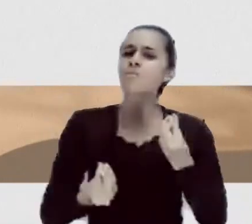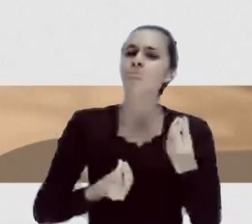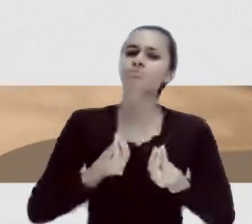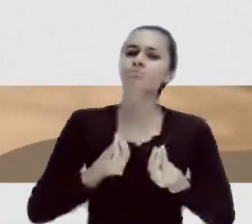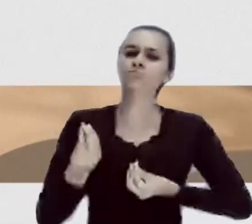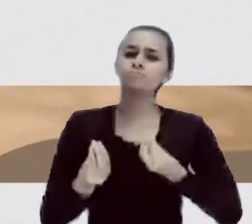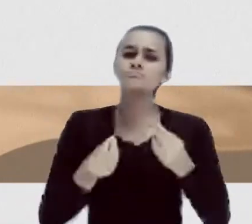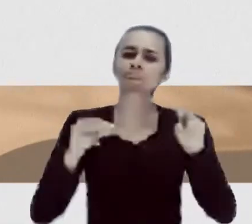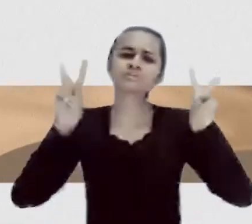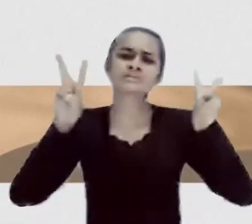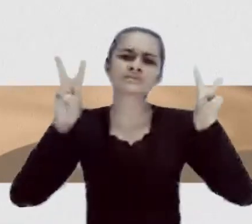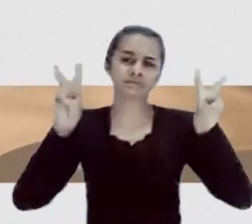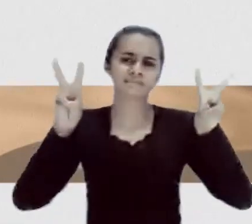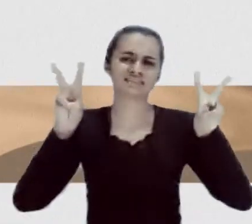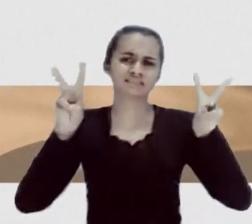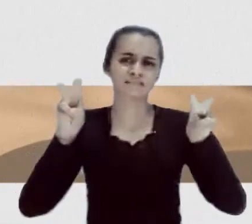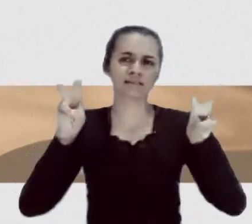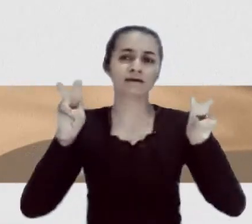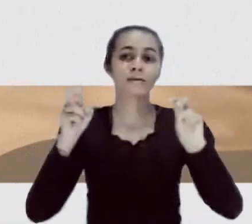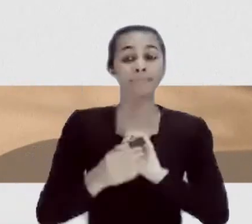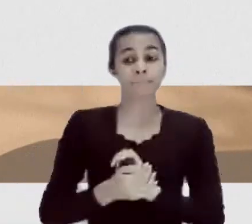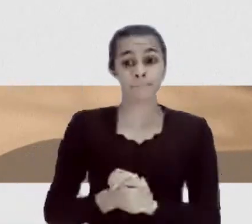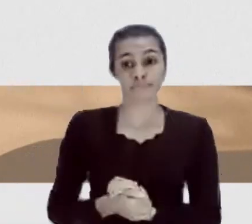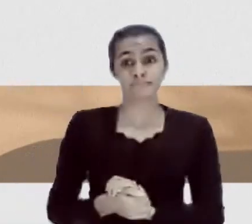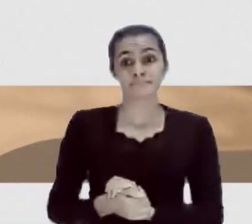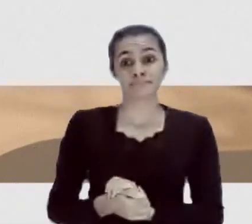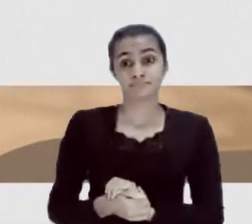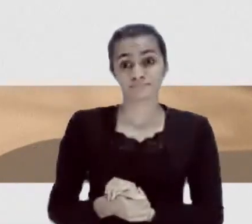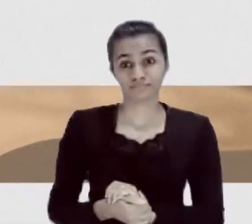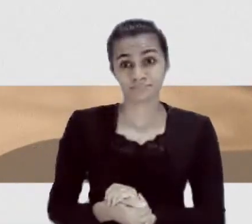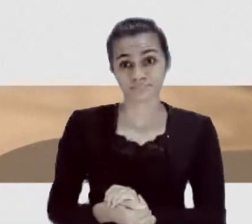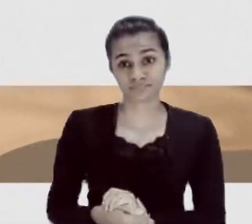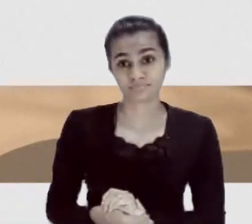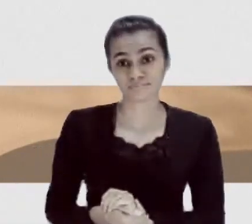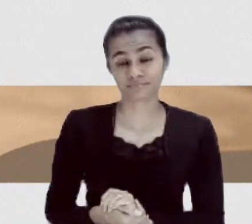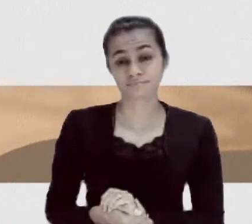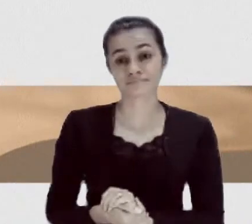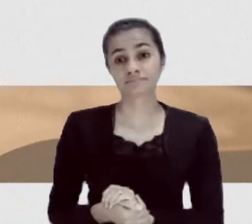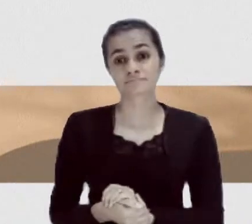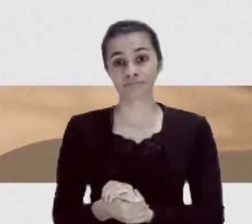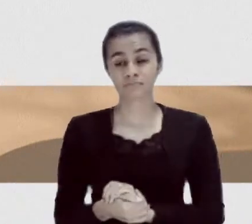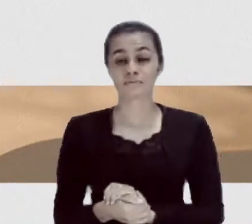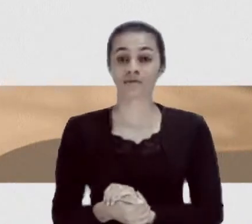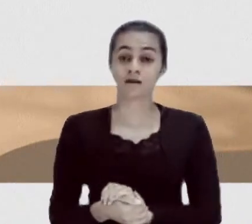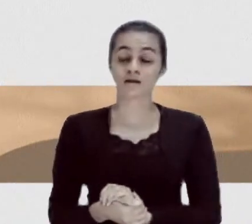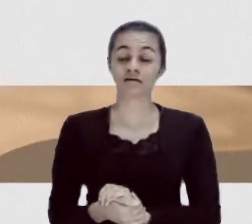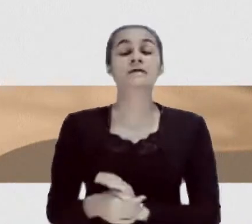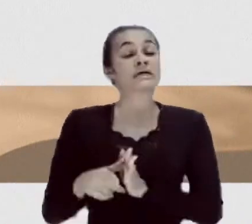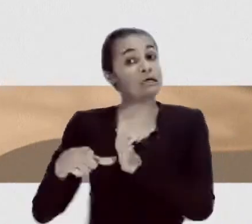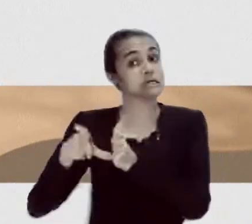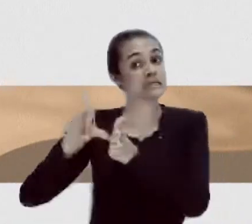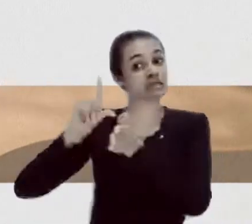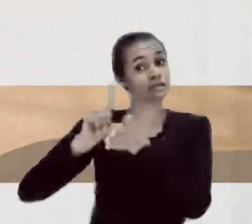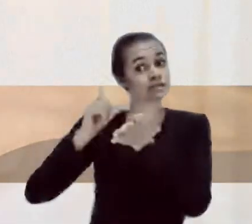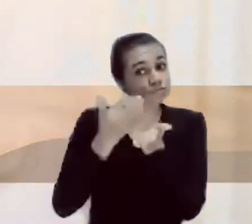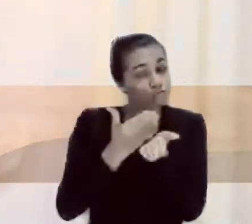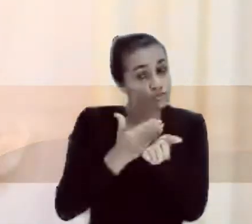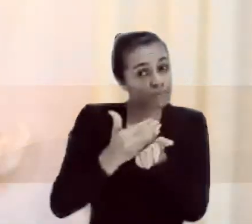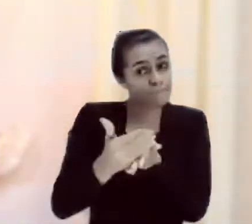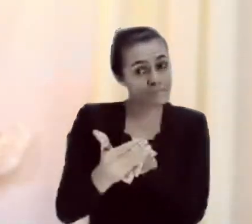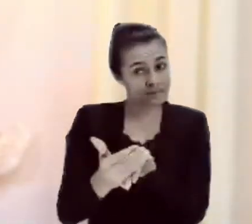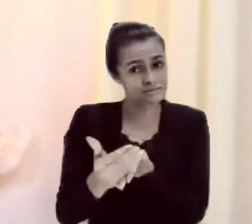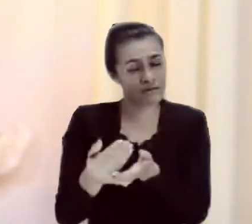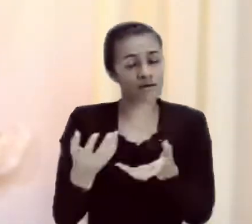pouco delicado, eu gostaria de, antes de iniciar a mensagem, fazer um breve comentário